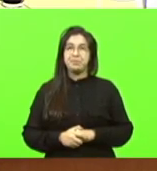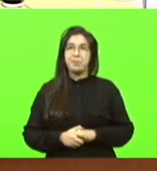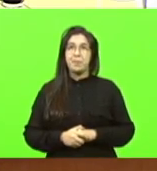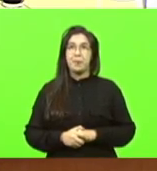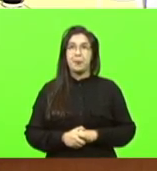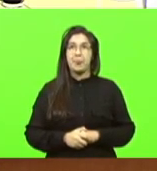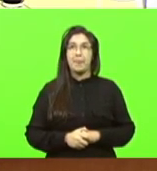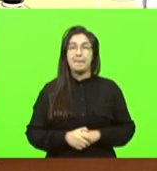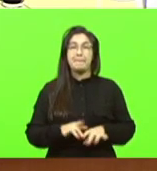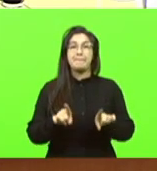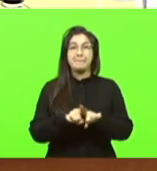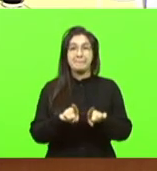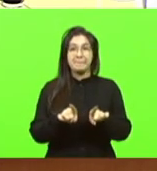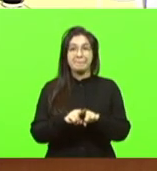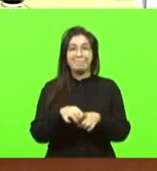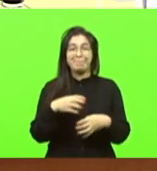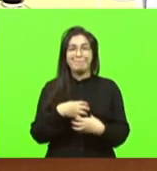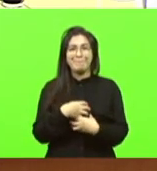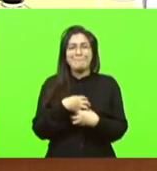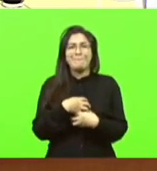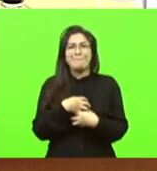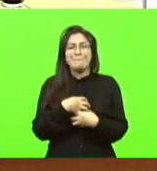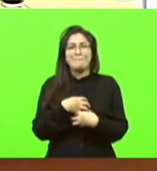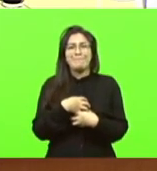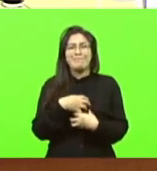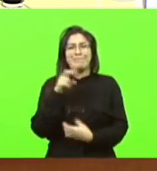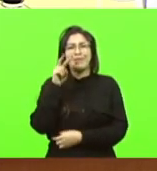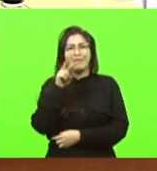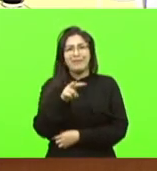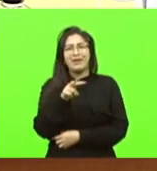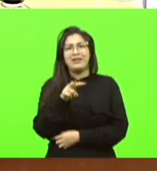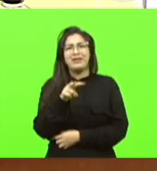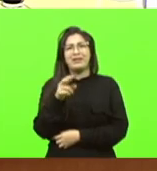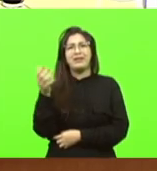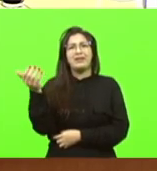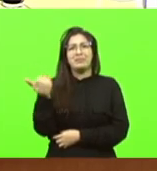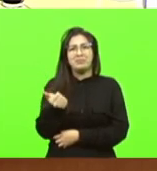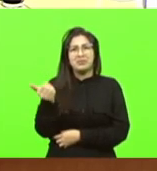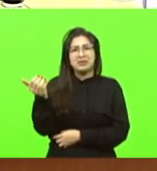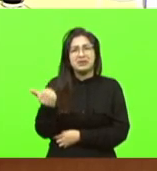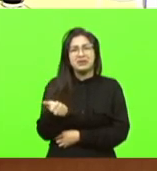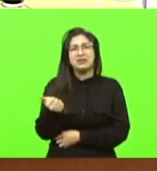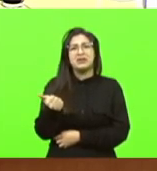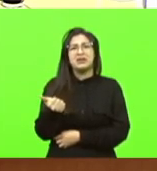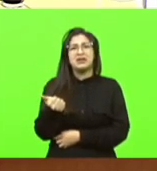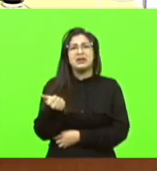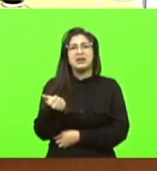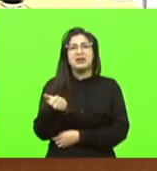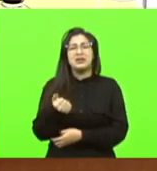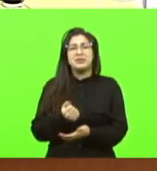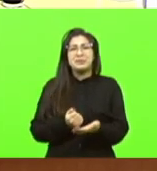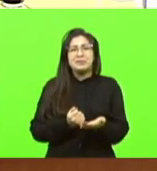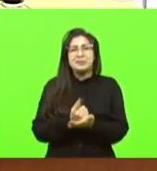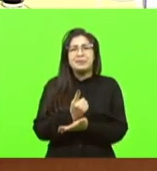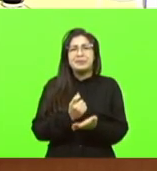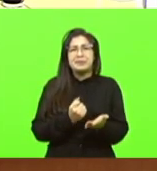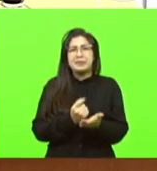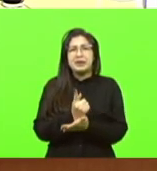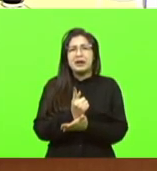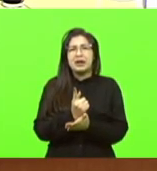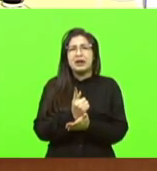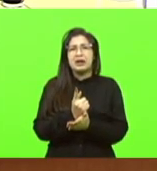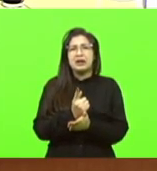sinto na pele quando se vê um aposentado que vai começar a pagar sua contribuição que até então não